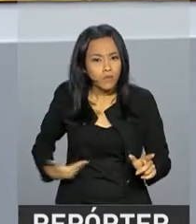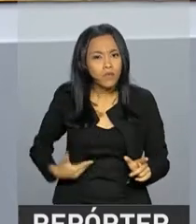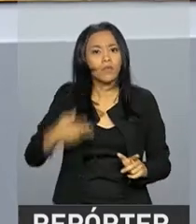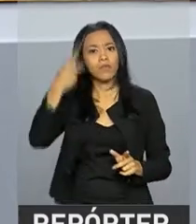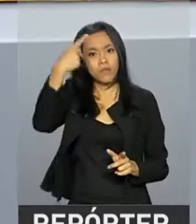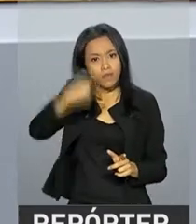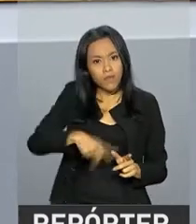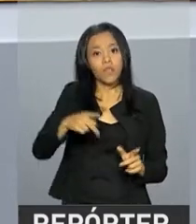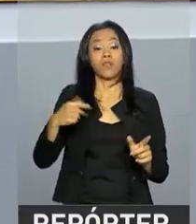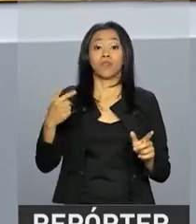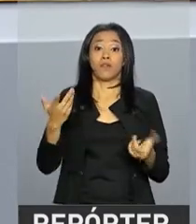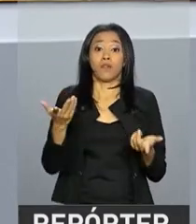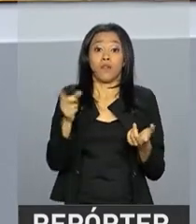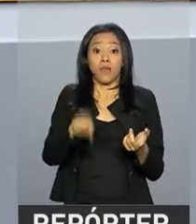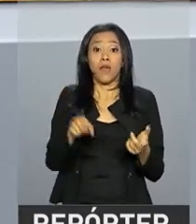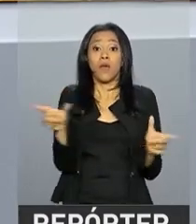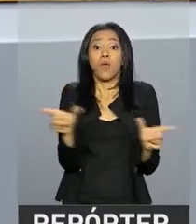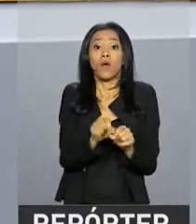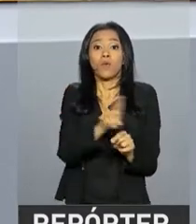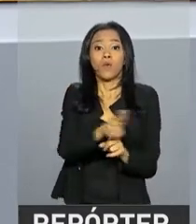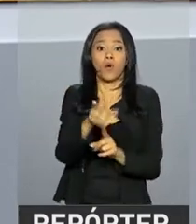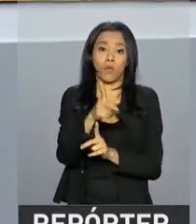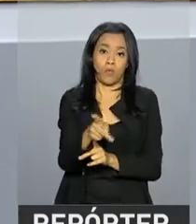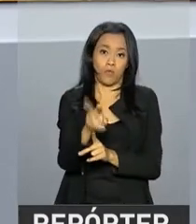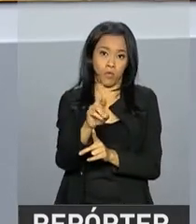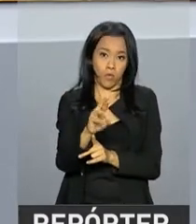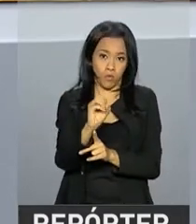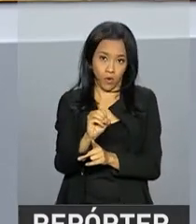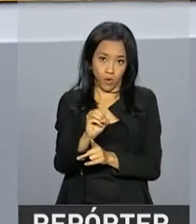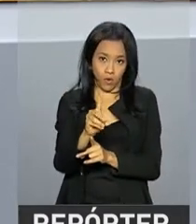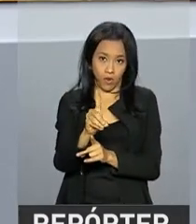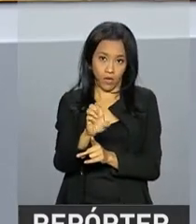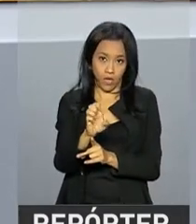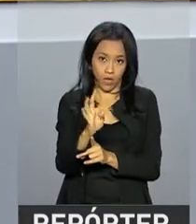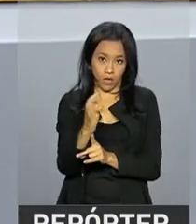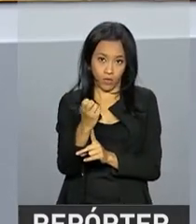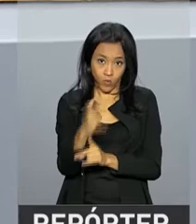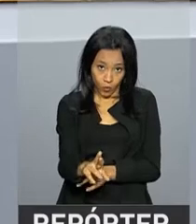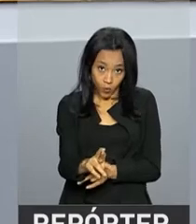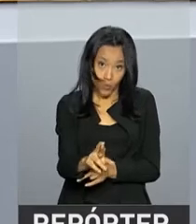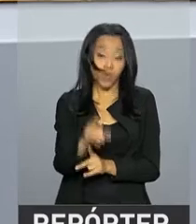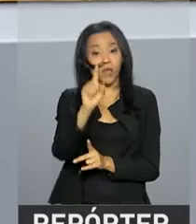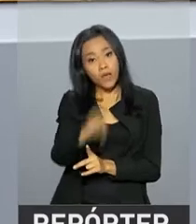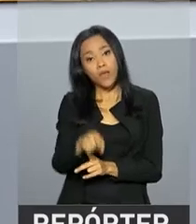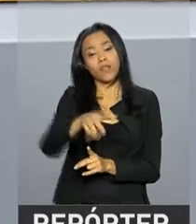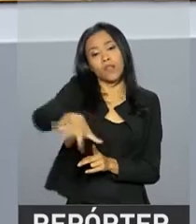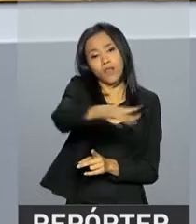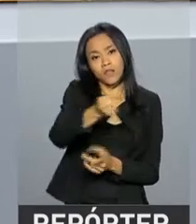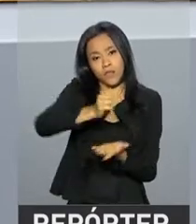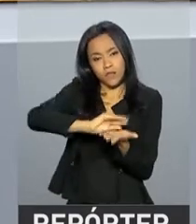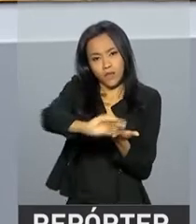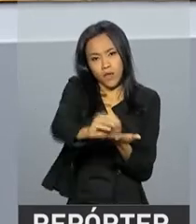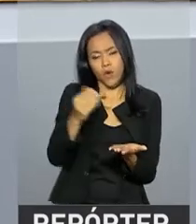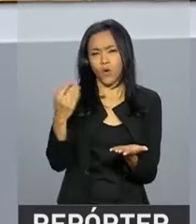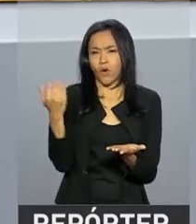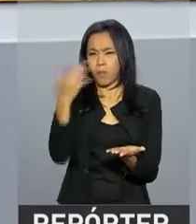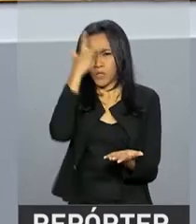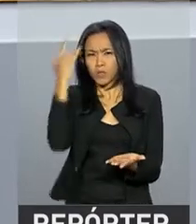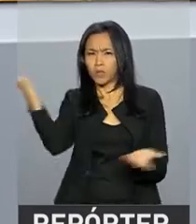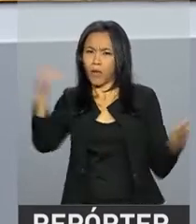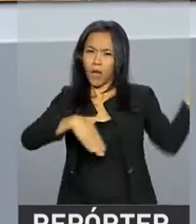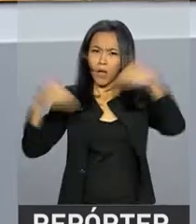estruturação do turismo o prodetur mais turismo a idéia é que a partir dos investimentos o número de turistas estrangeiros